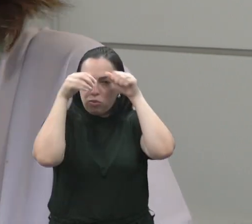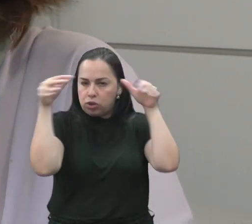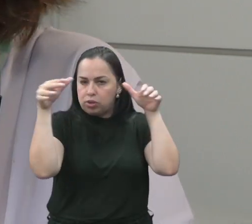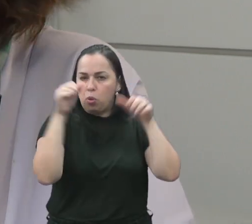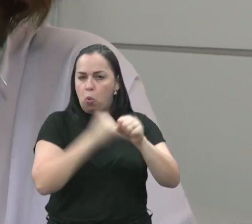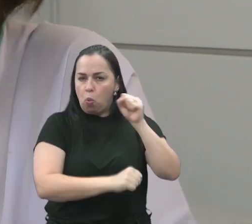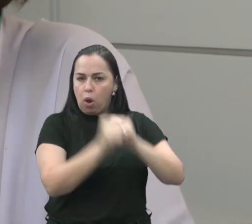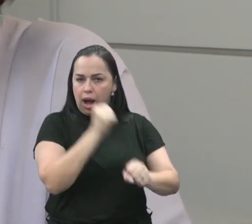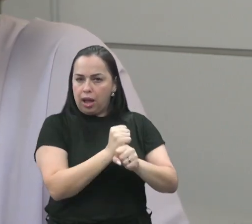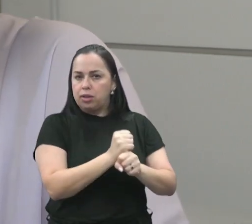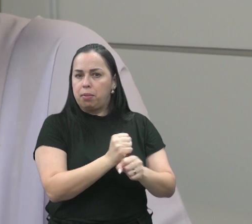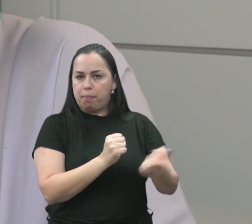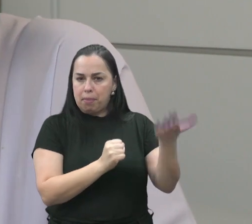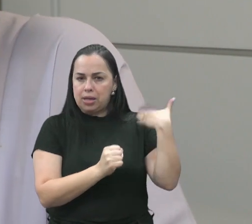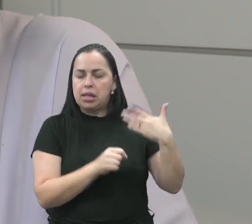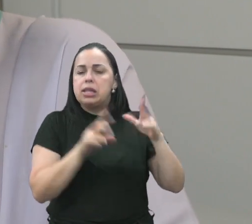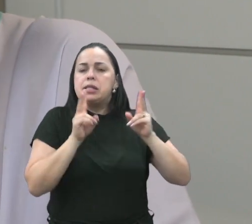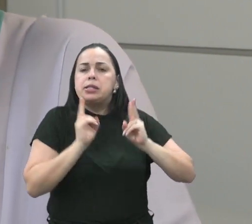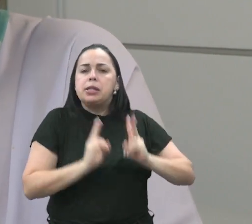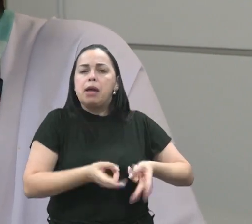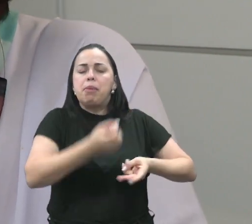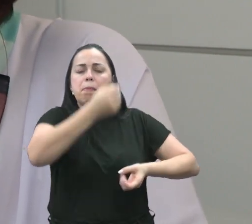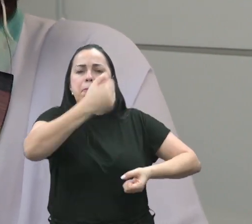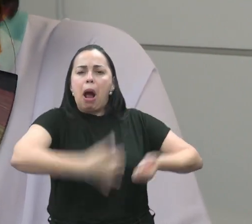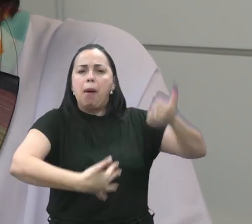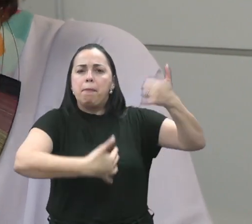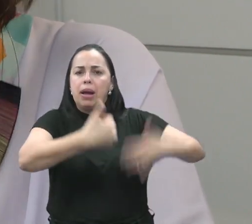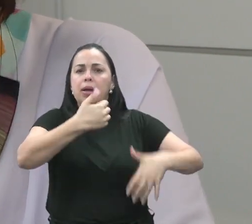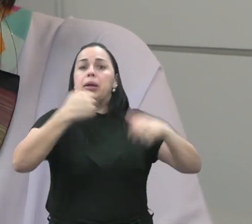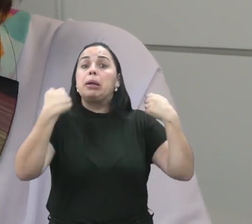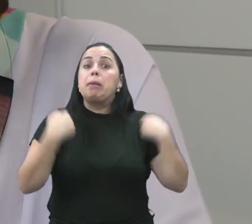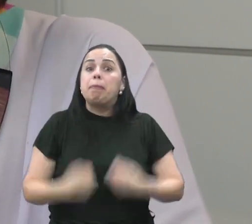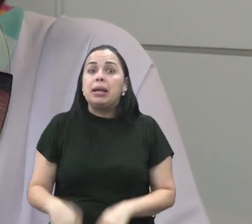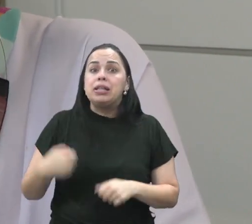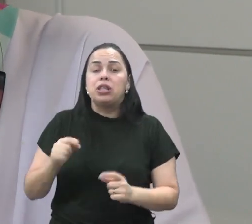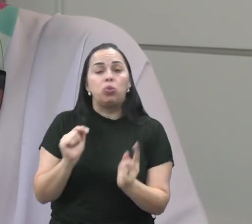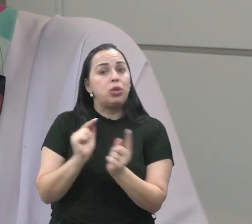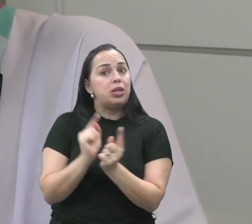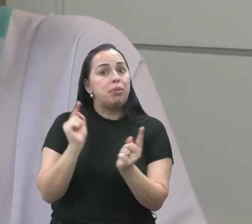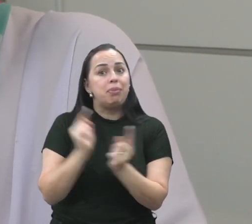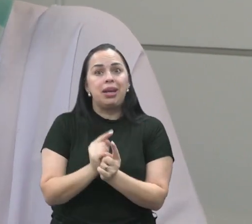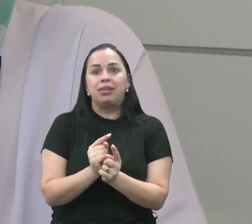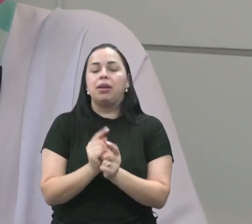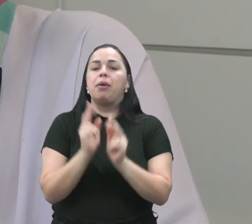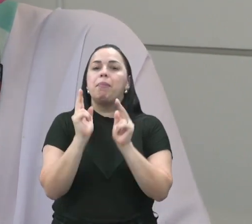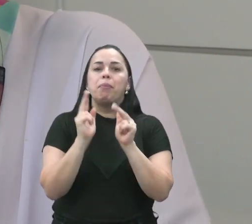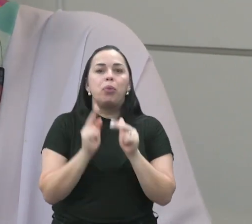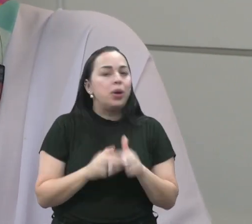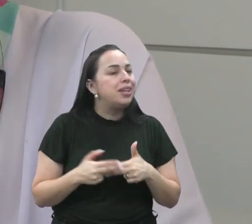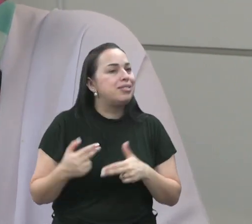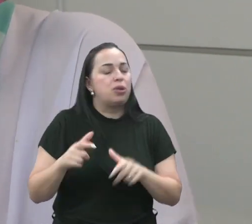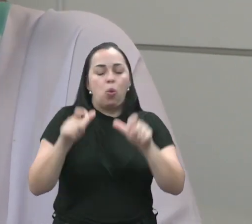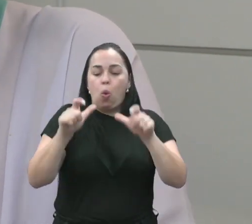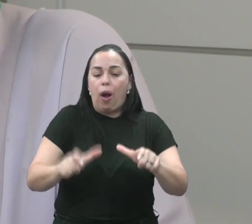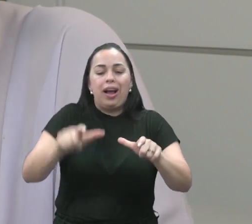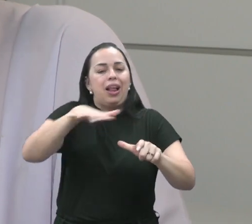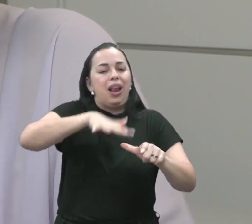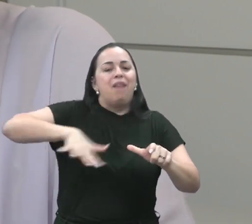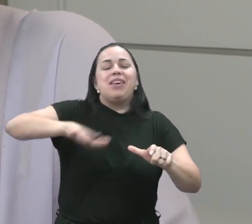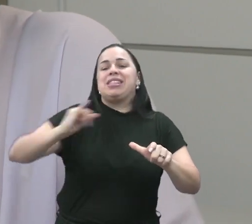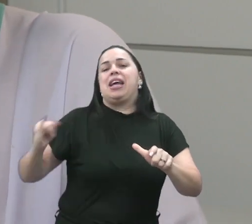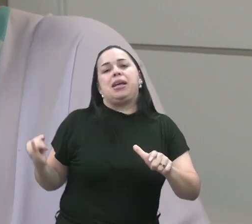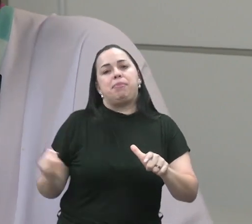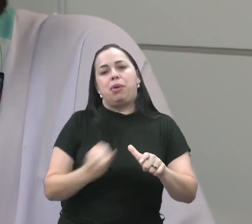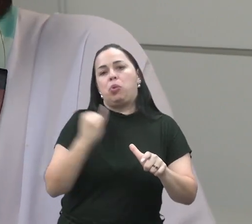ano passado, sempre foi debatido que era preciso esse atendimento, né? Então vai ser